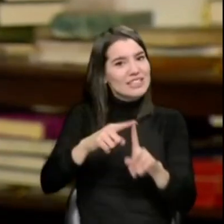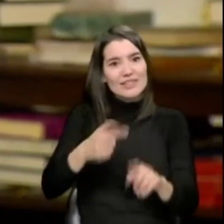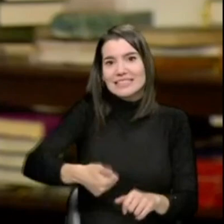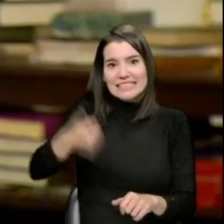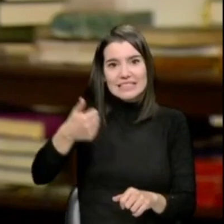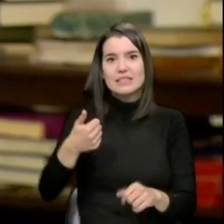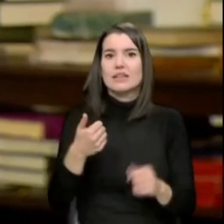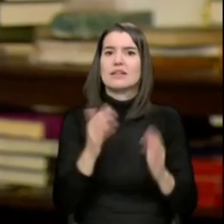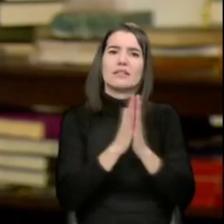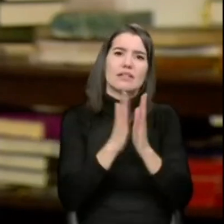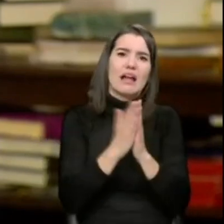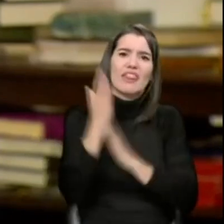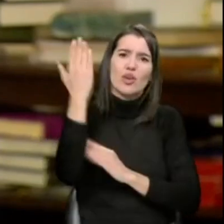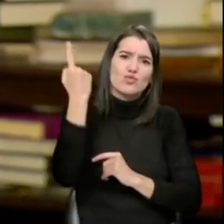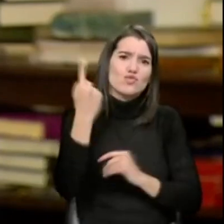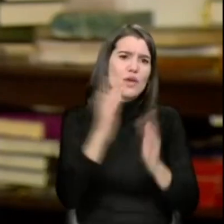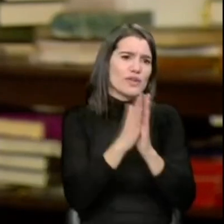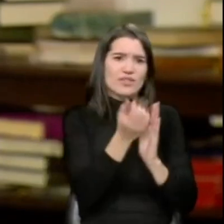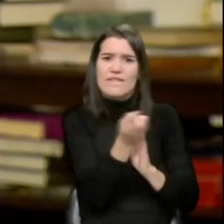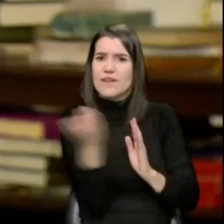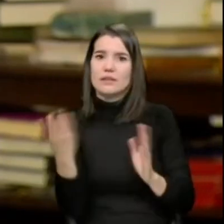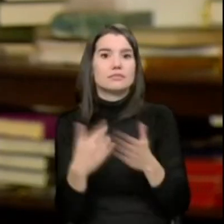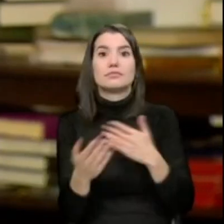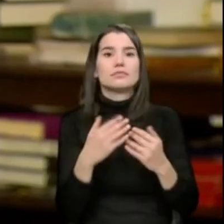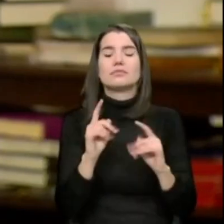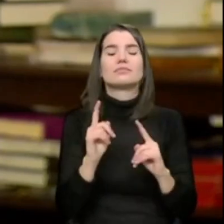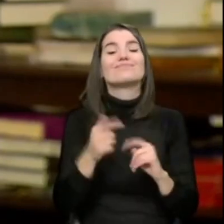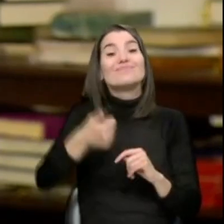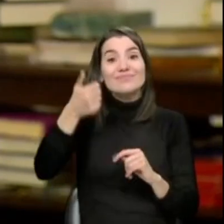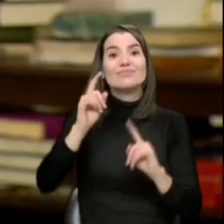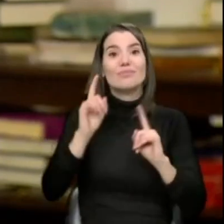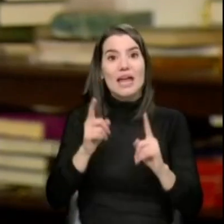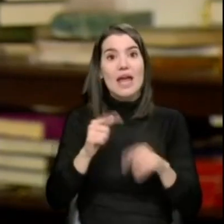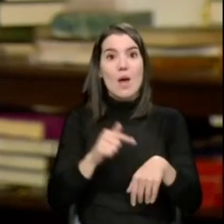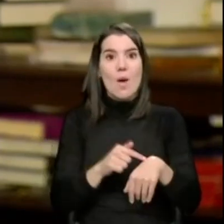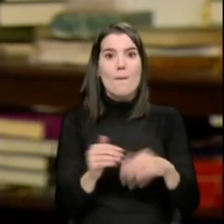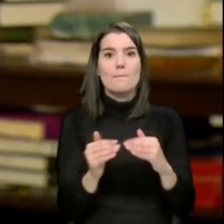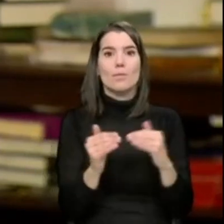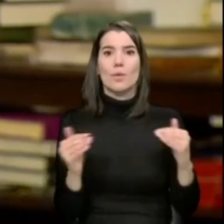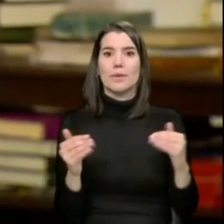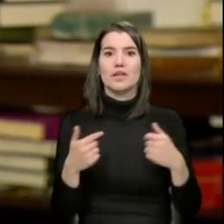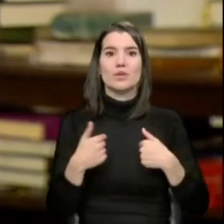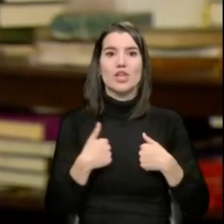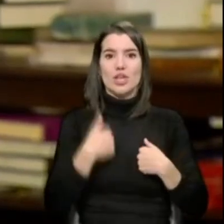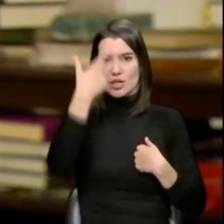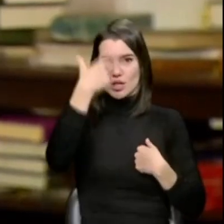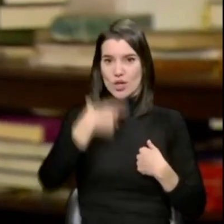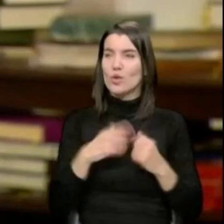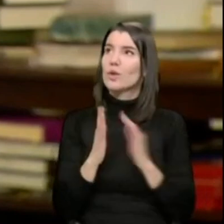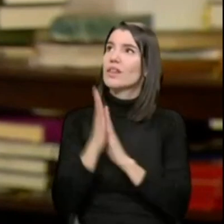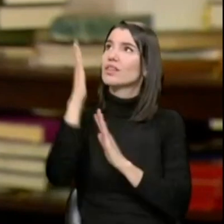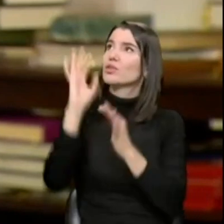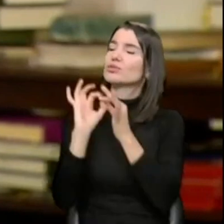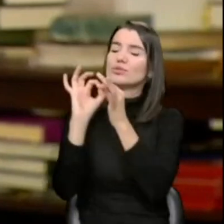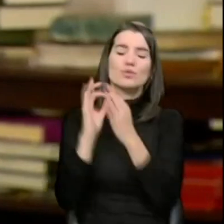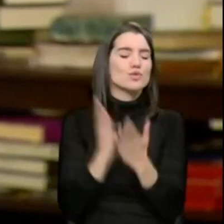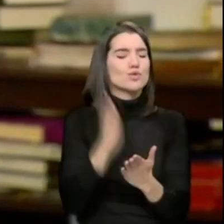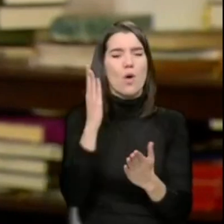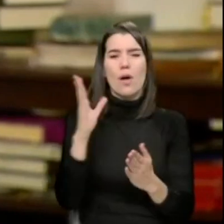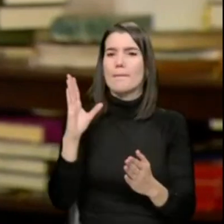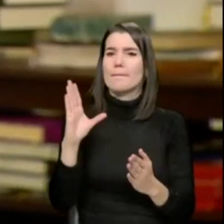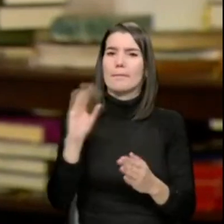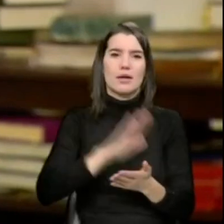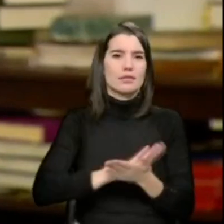ser uma religião monoteísta ou politeísta, é chegarmos àquele momento em que só eu e Deus, e mais nada interessa. Depois temos o terceiro pilar,